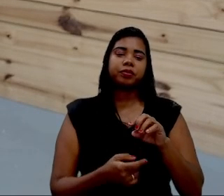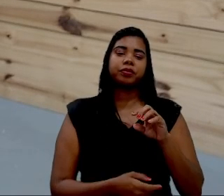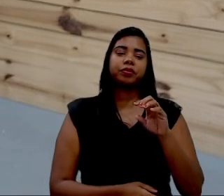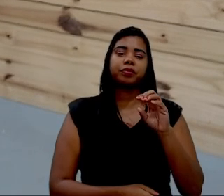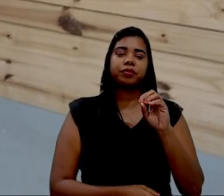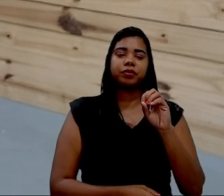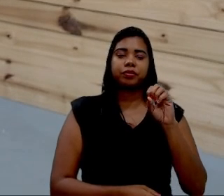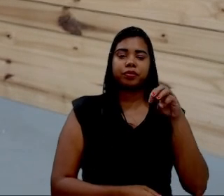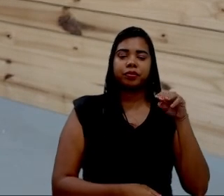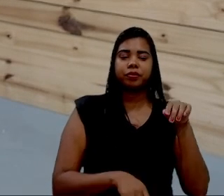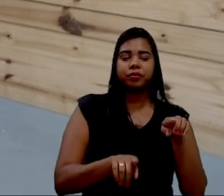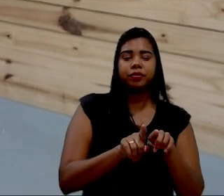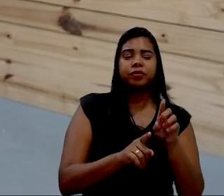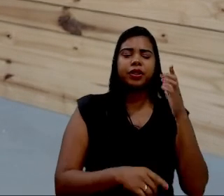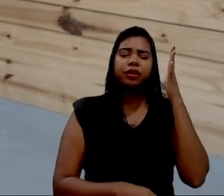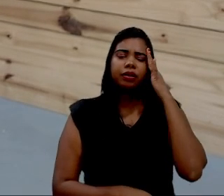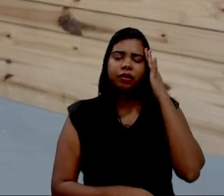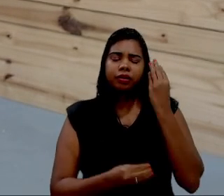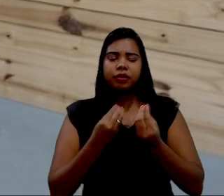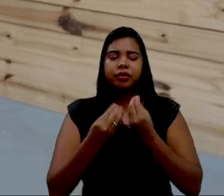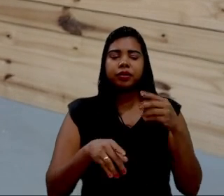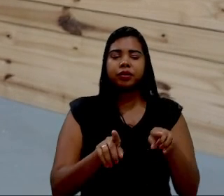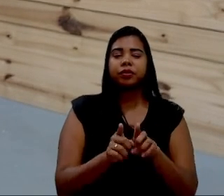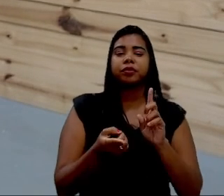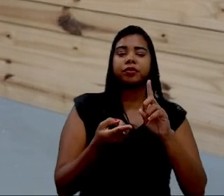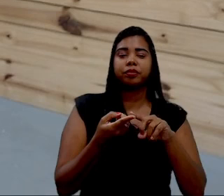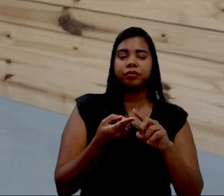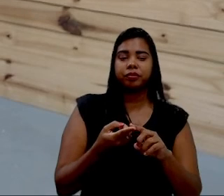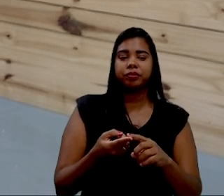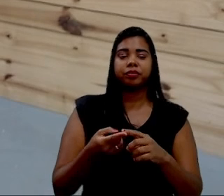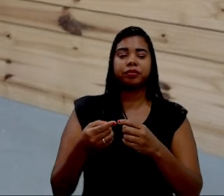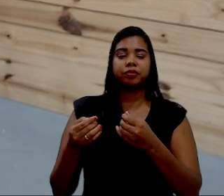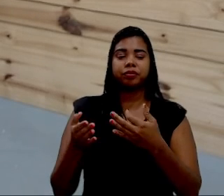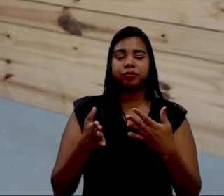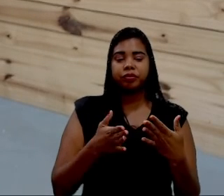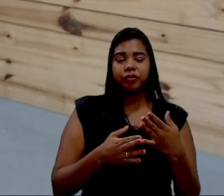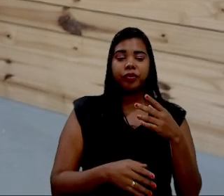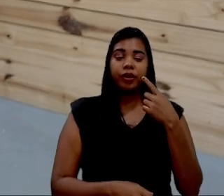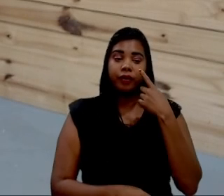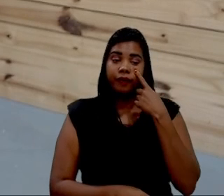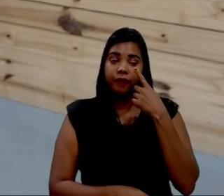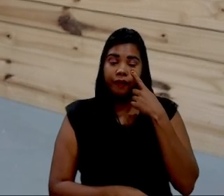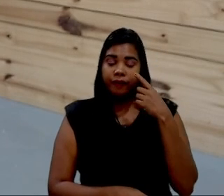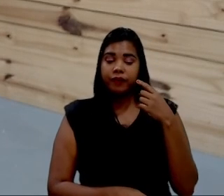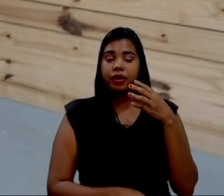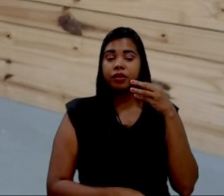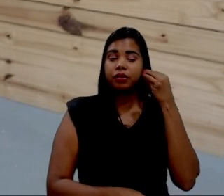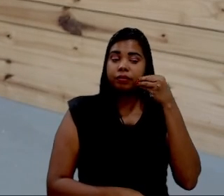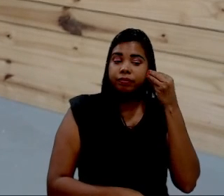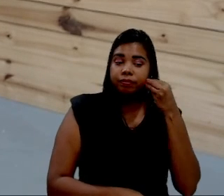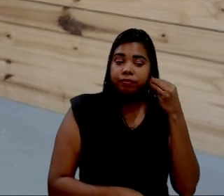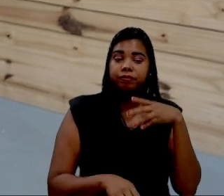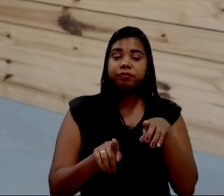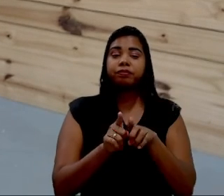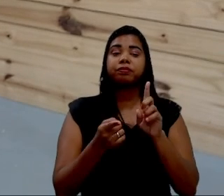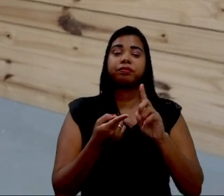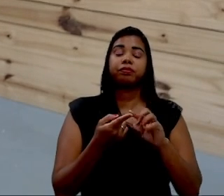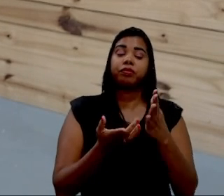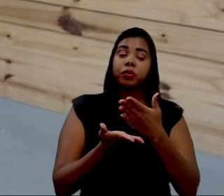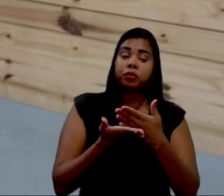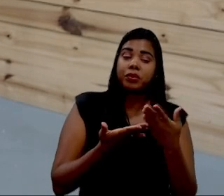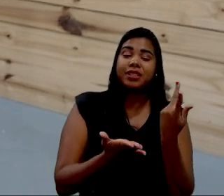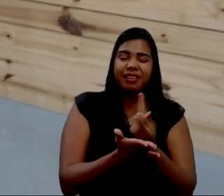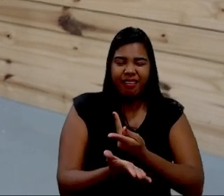tá? Para vocês entenderem direitinho os templates, né? Vejam, revejam, testem, tá? Essa parte vai começar a dar